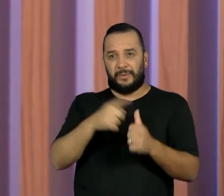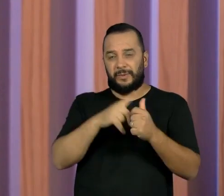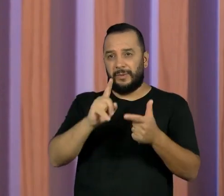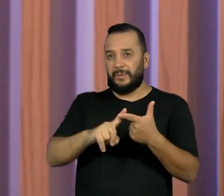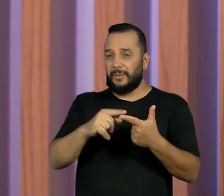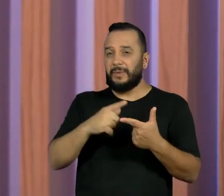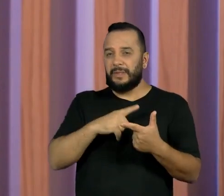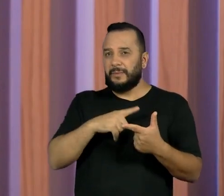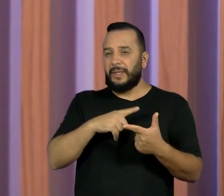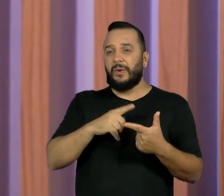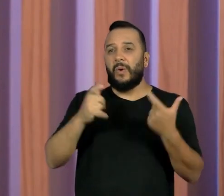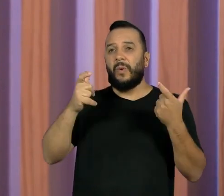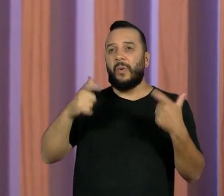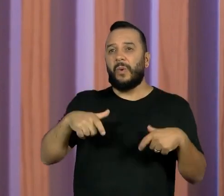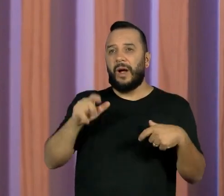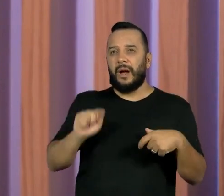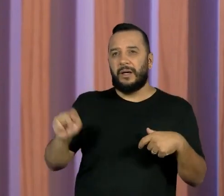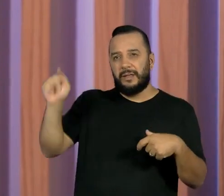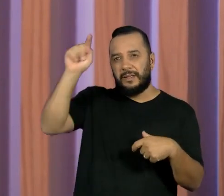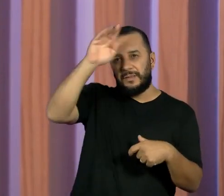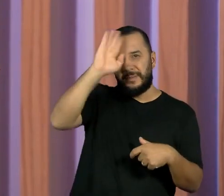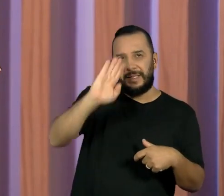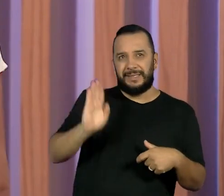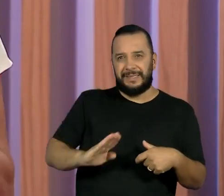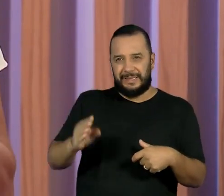de destruir